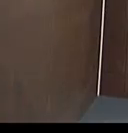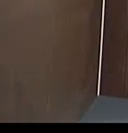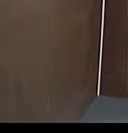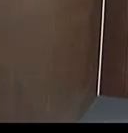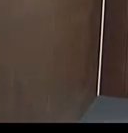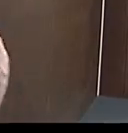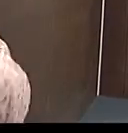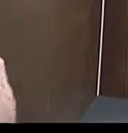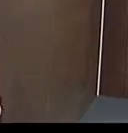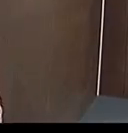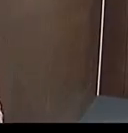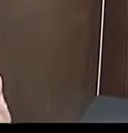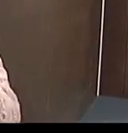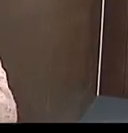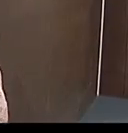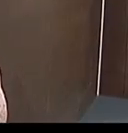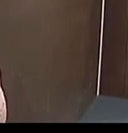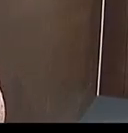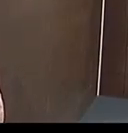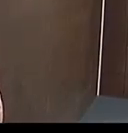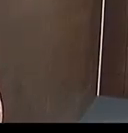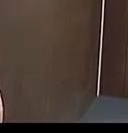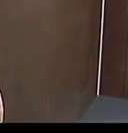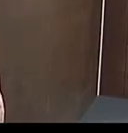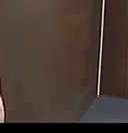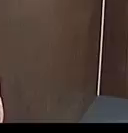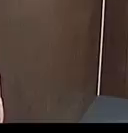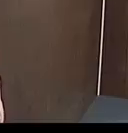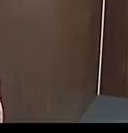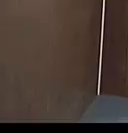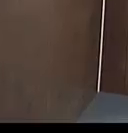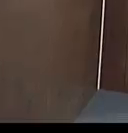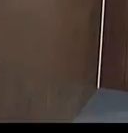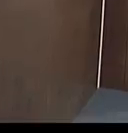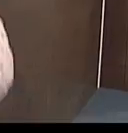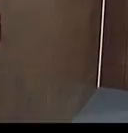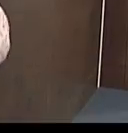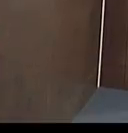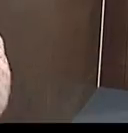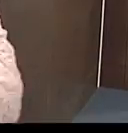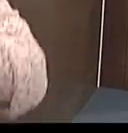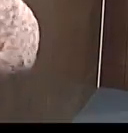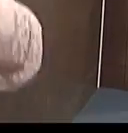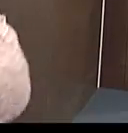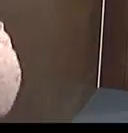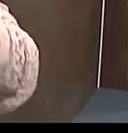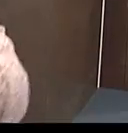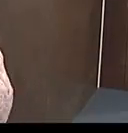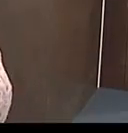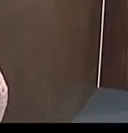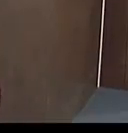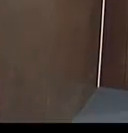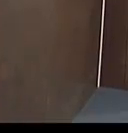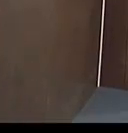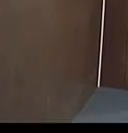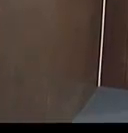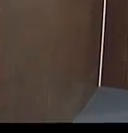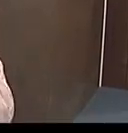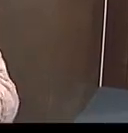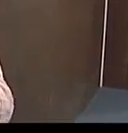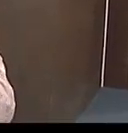escola bilíngue, assim como também a luta e a conquista de mais profissionais tradutores e